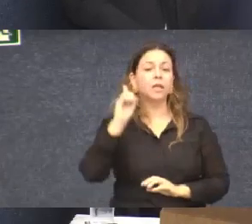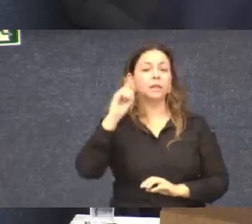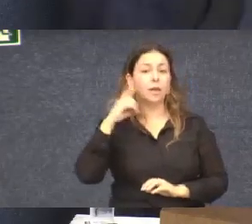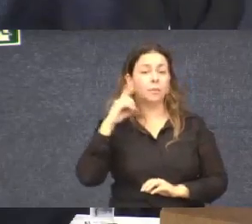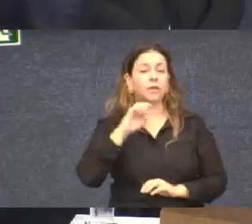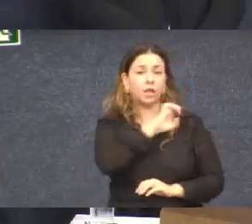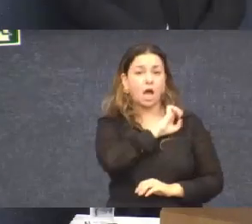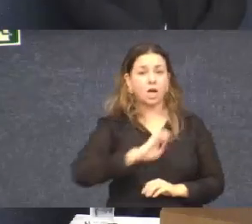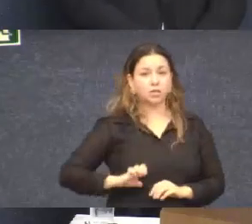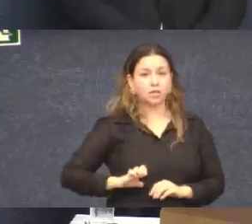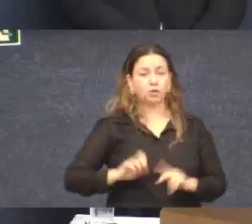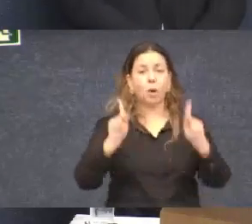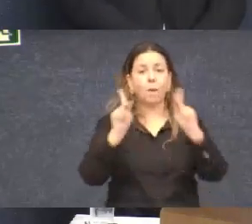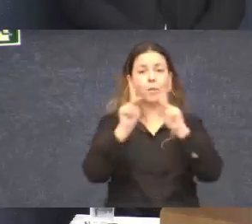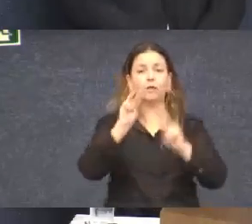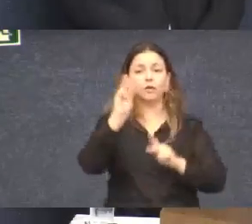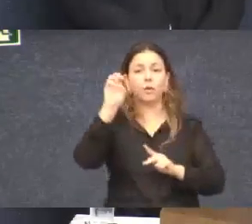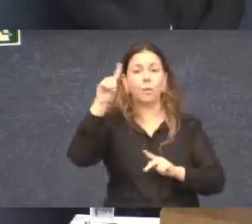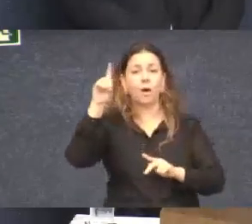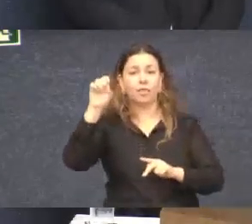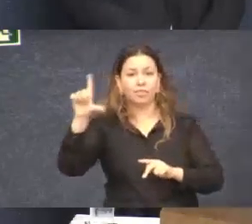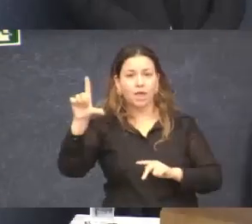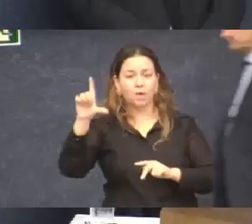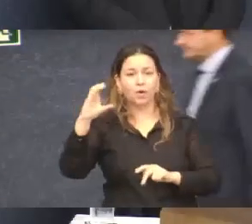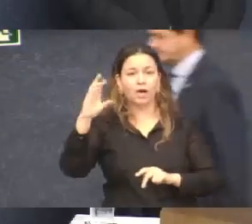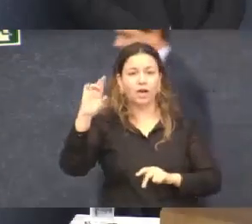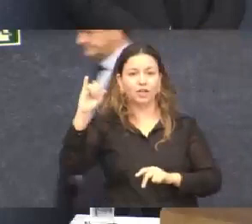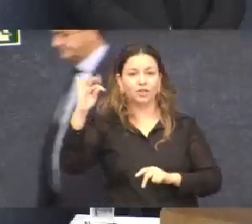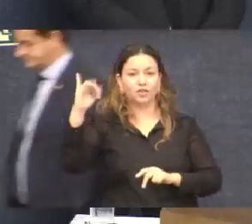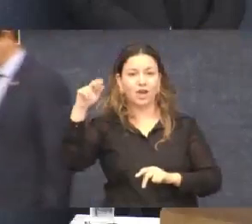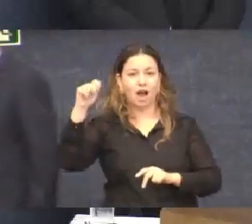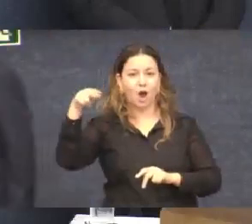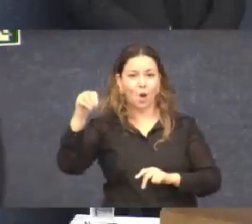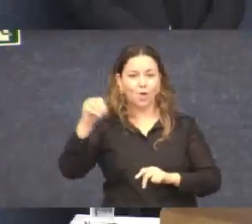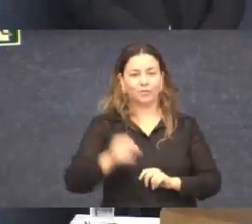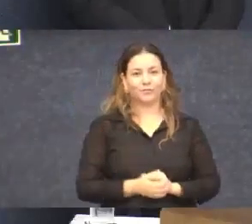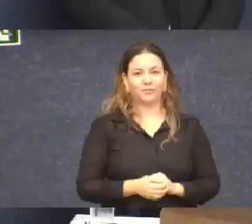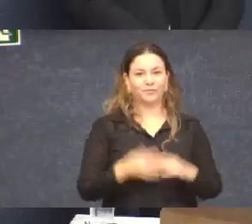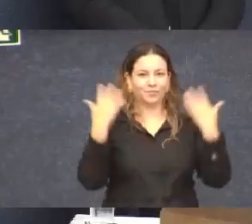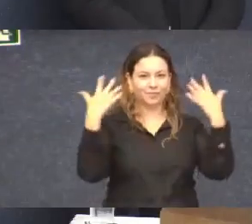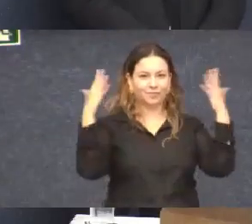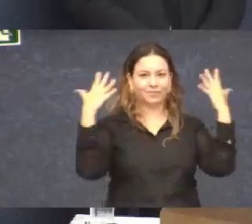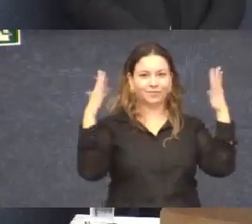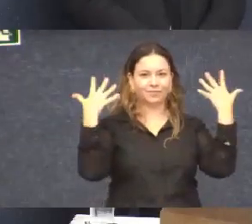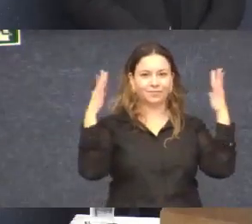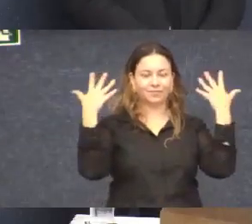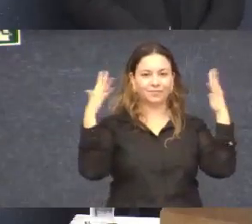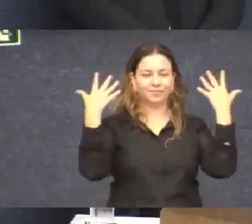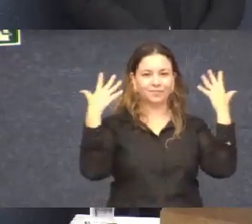Deputado Estadual Professor Wendel Cristiano Soares de Mesquita.